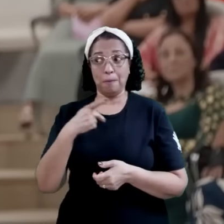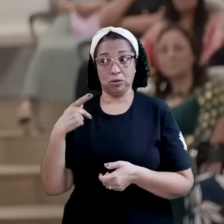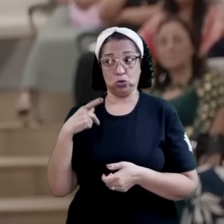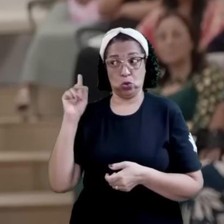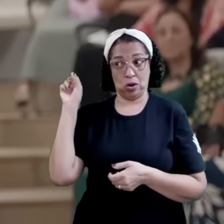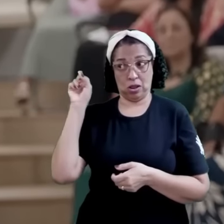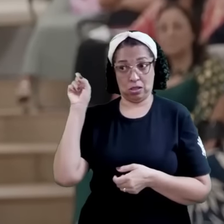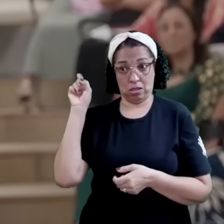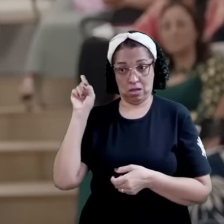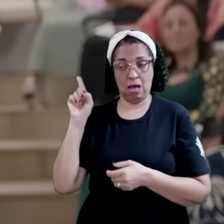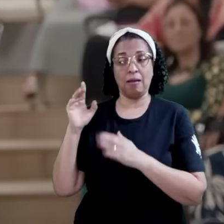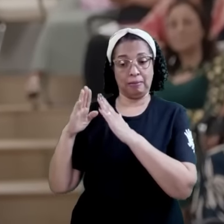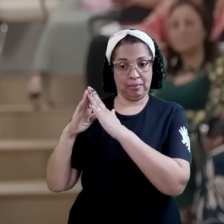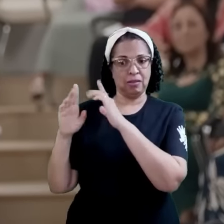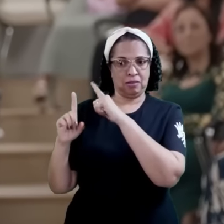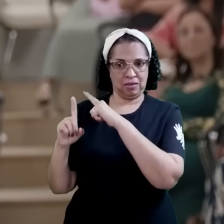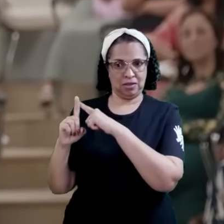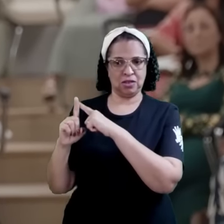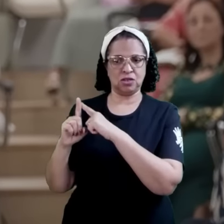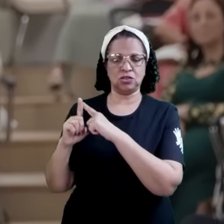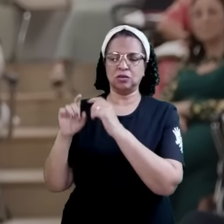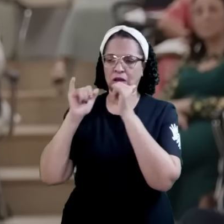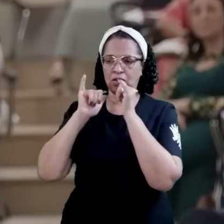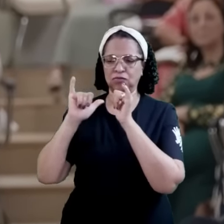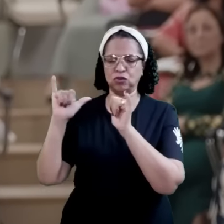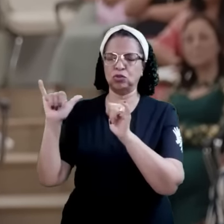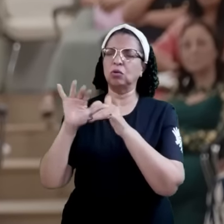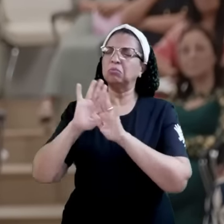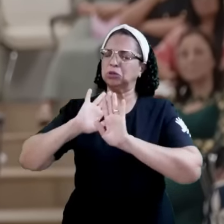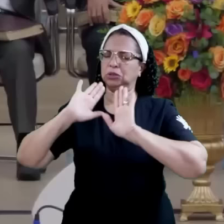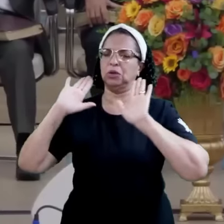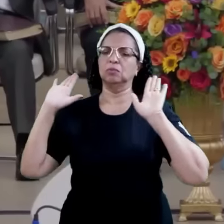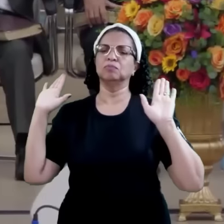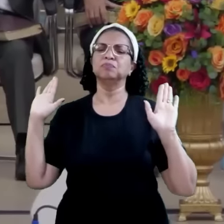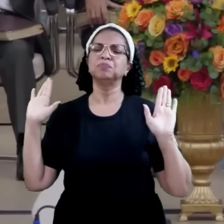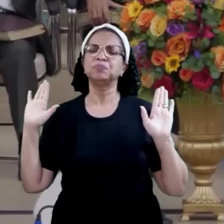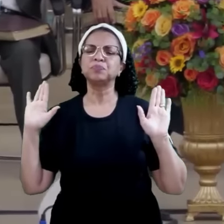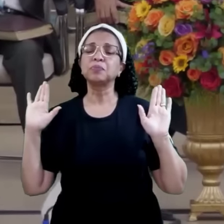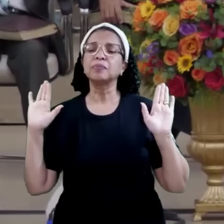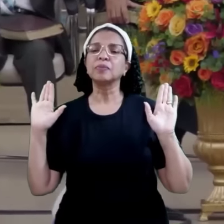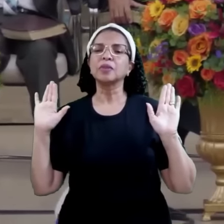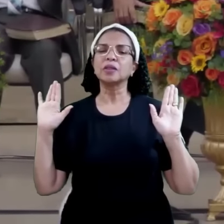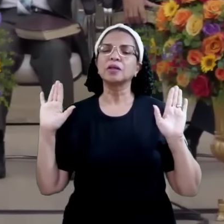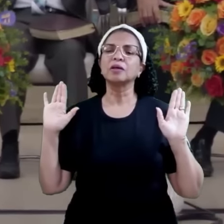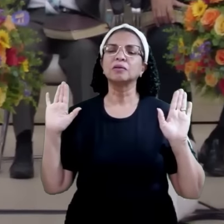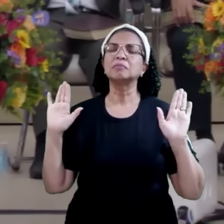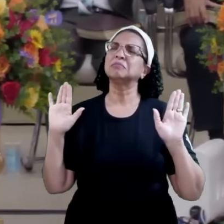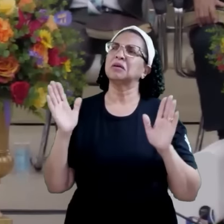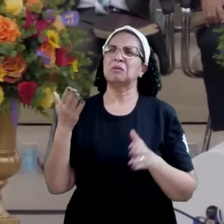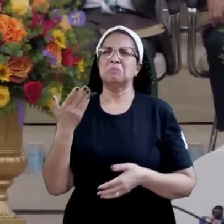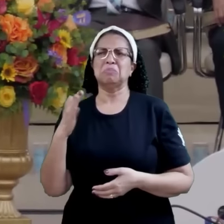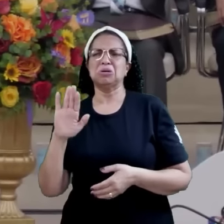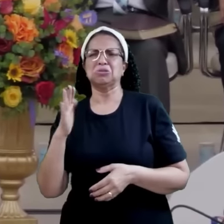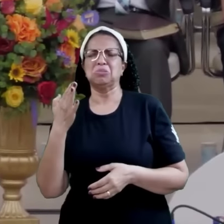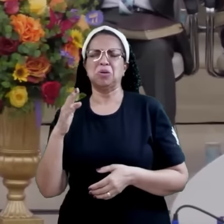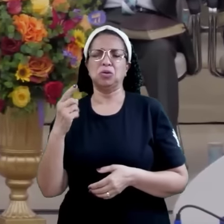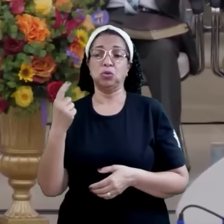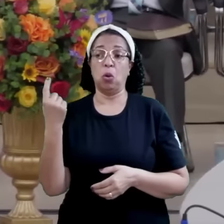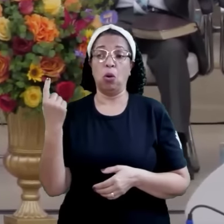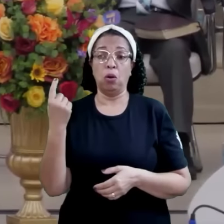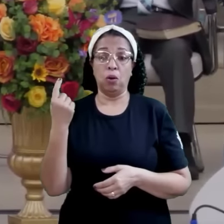Amanhã é Domingo Só vamos sair daqui quando acabar a última gota de azeite isso é umas 11 horas da noite falei pra minha esposa nós prec embora que nós estamos de